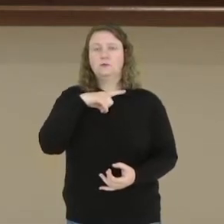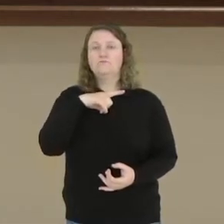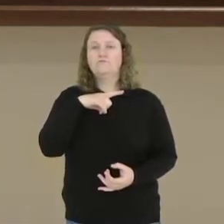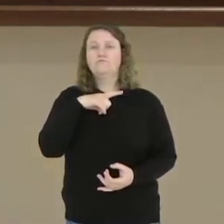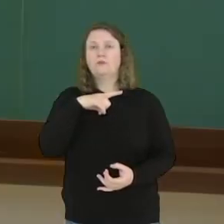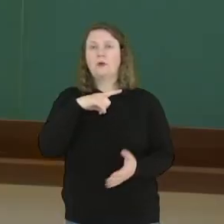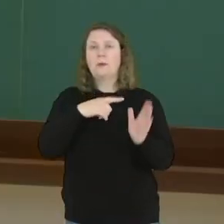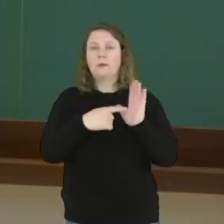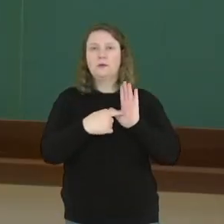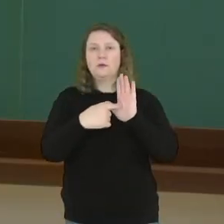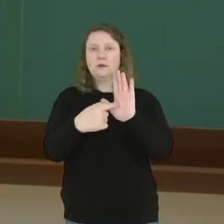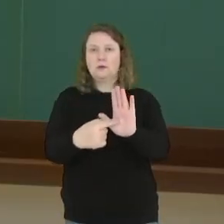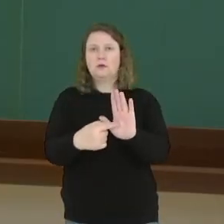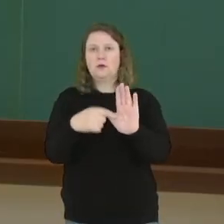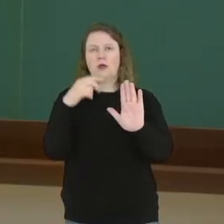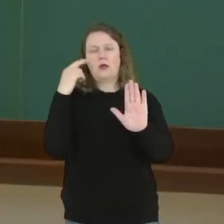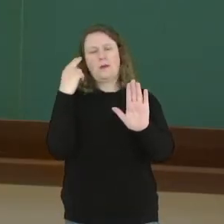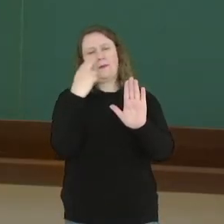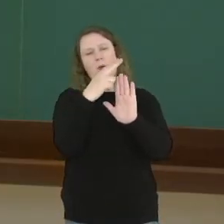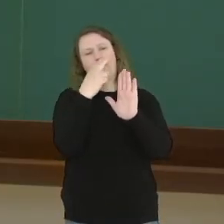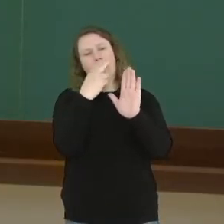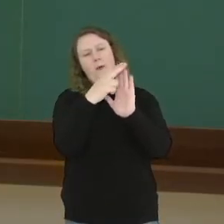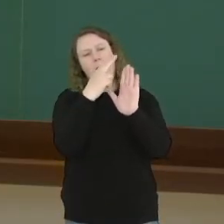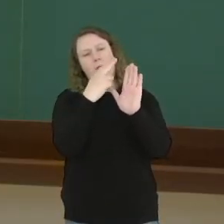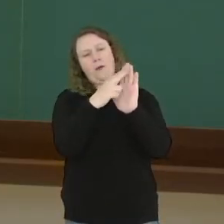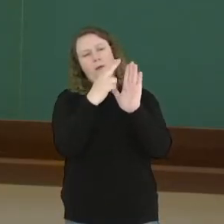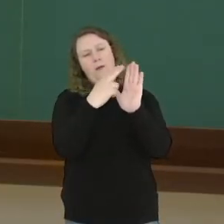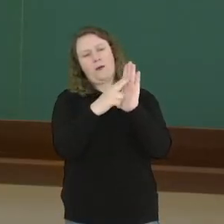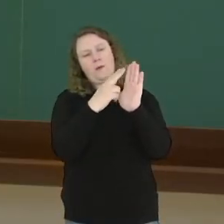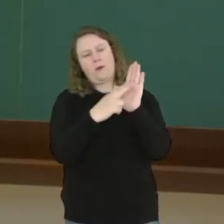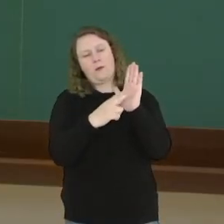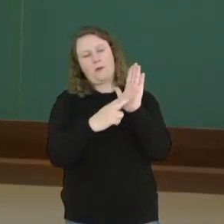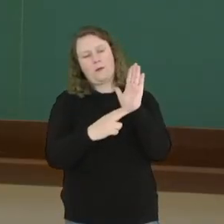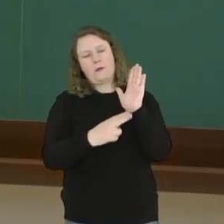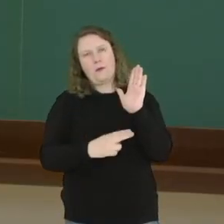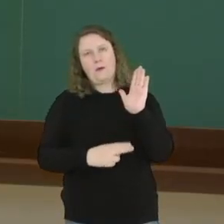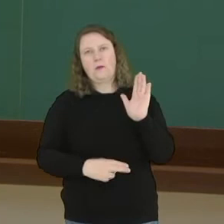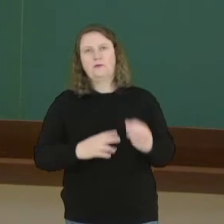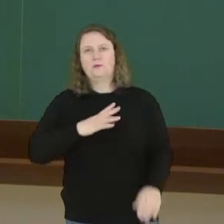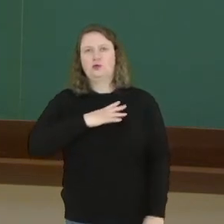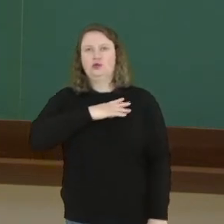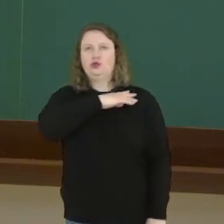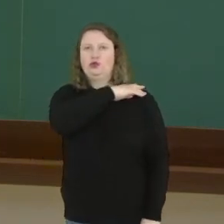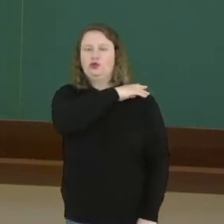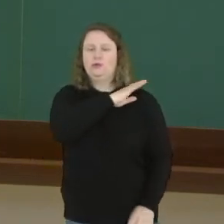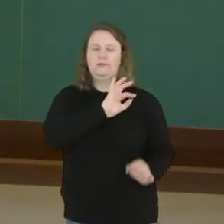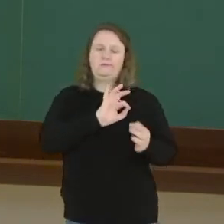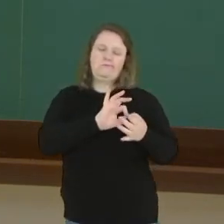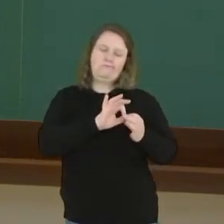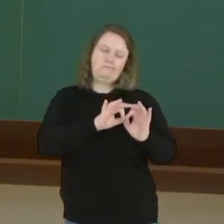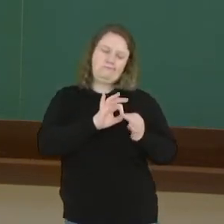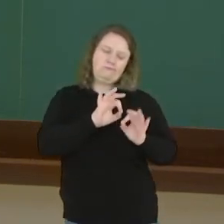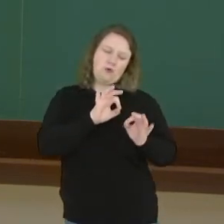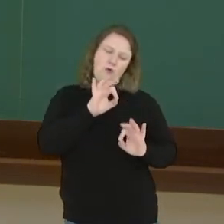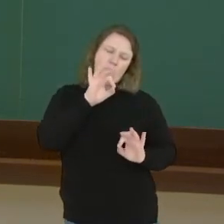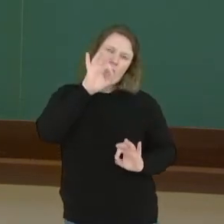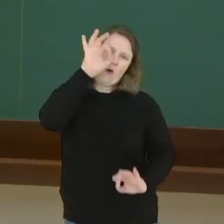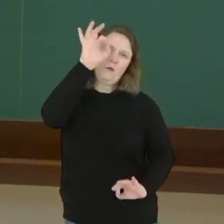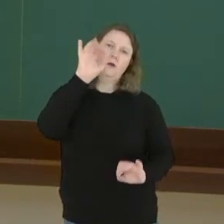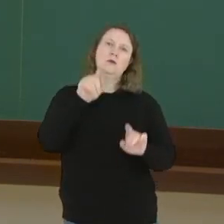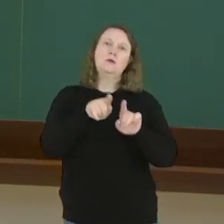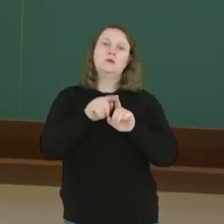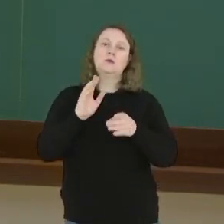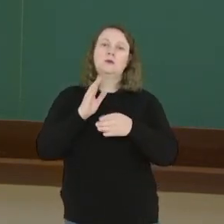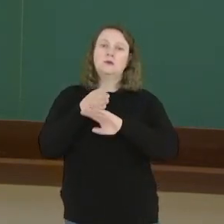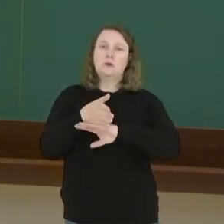Pô, é uma lista extensa, gente, de generais que receberam a autorização de entrar em Roma, na